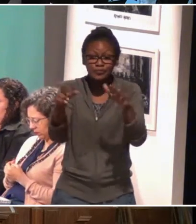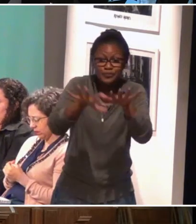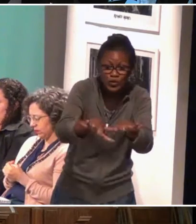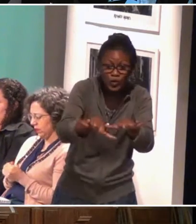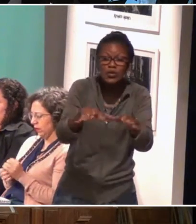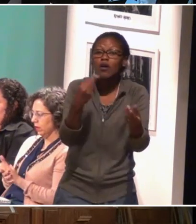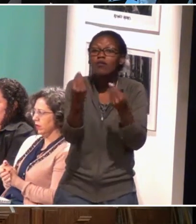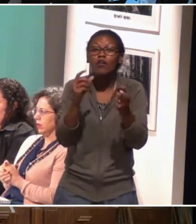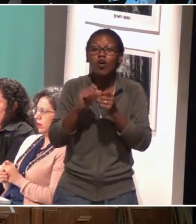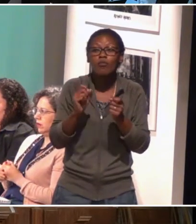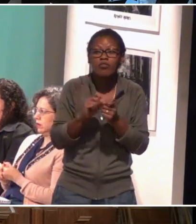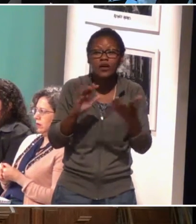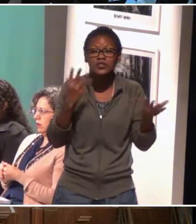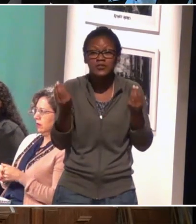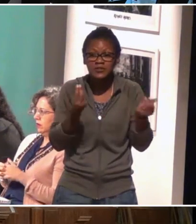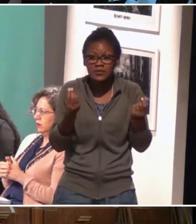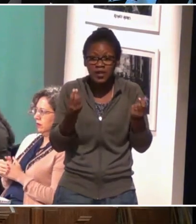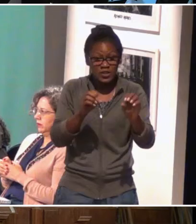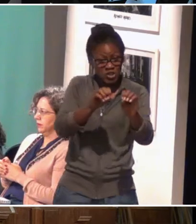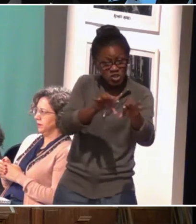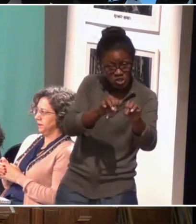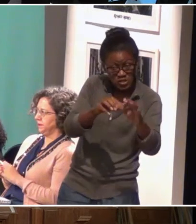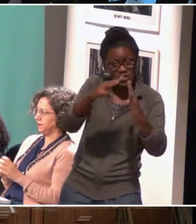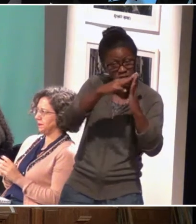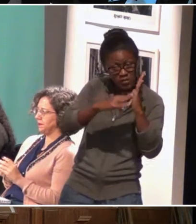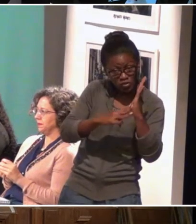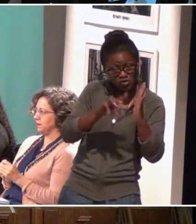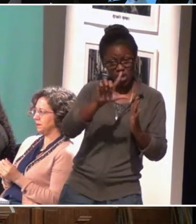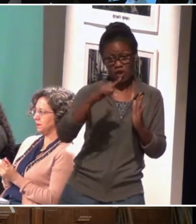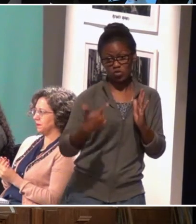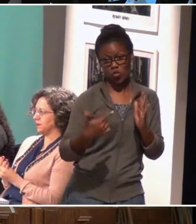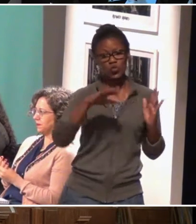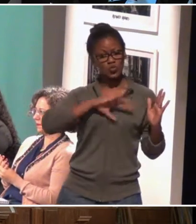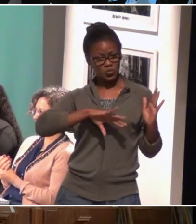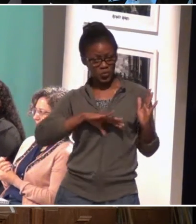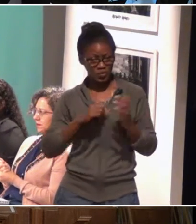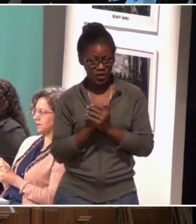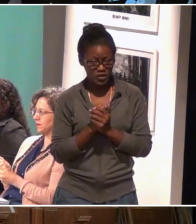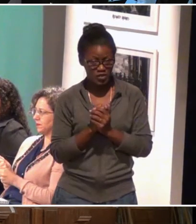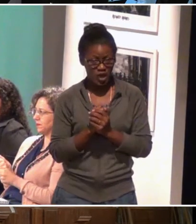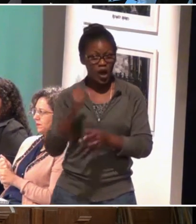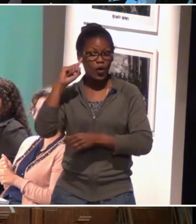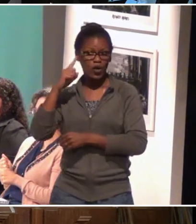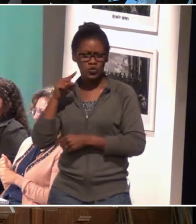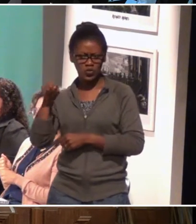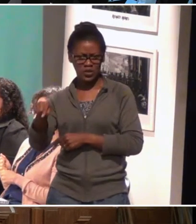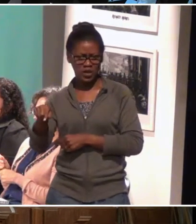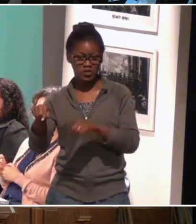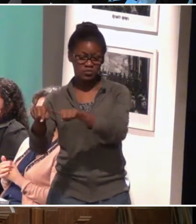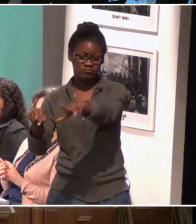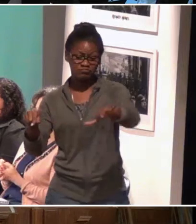fica aquela coisa... A gente ensina com metodologia de L2. O aluno surdo está lá, mas porque a maioria é